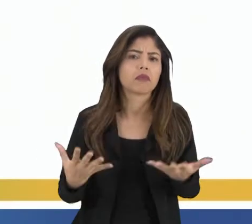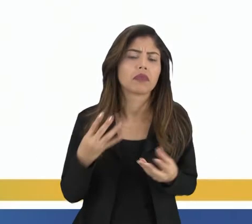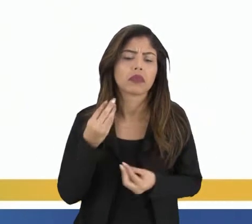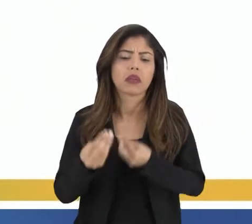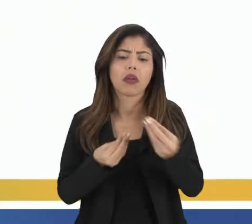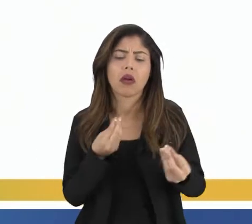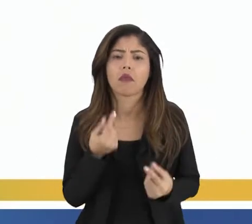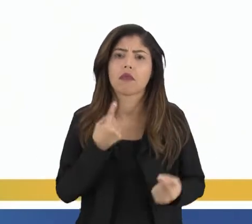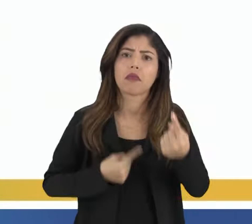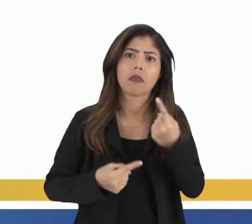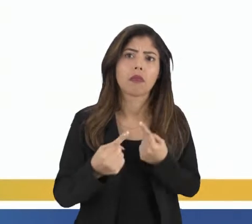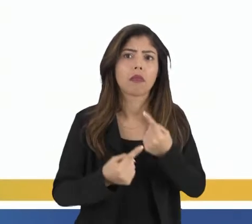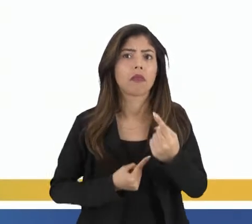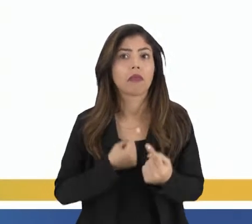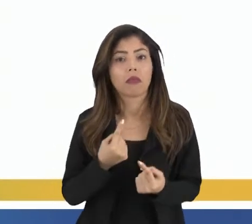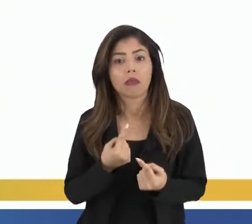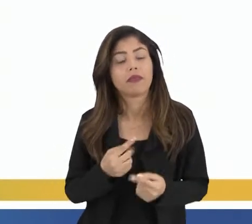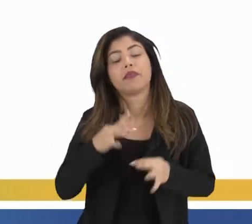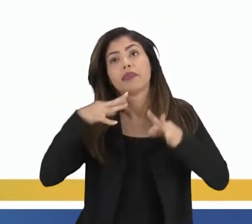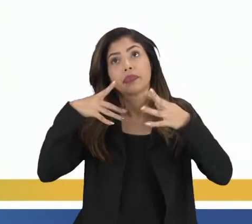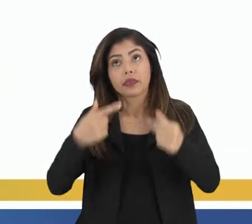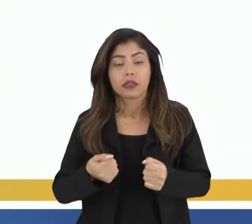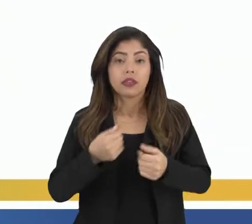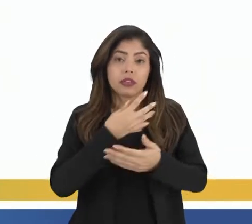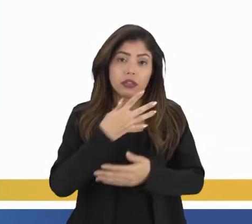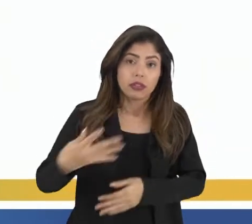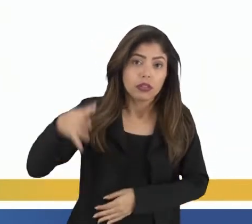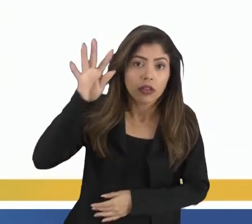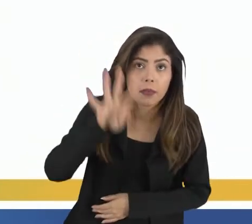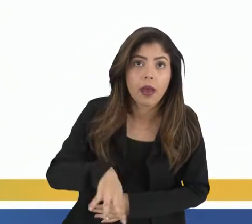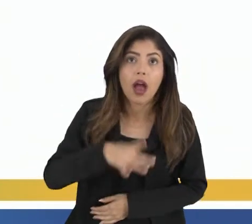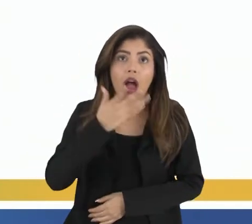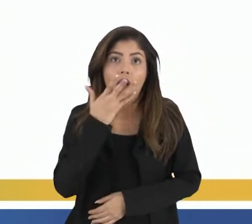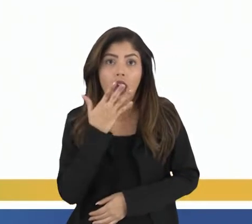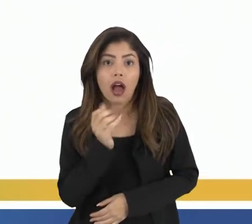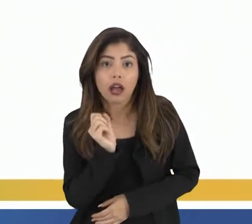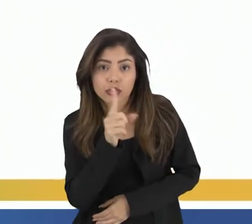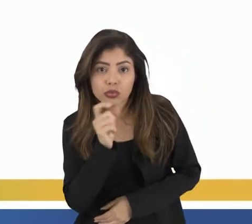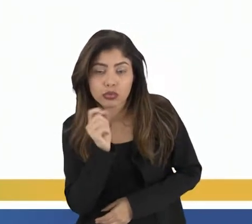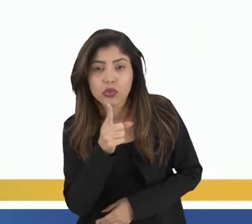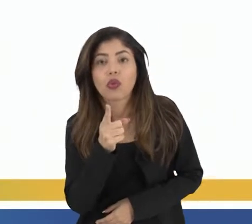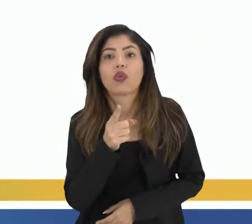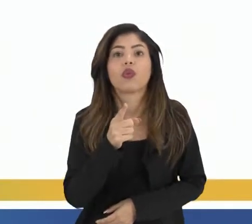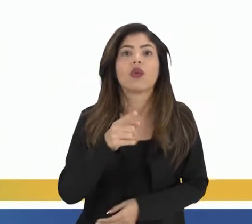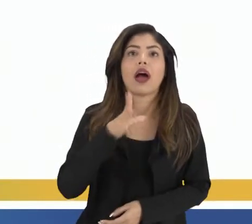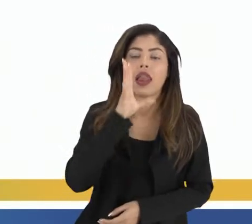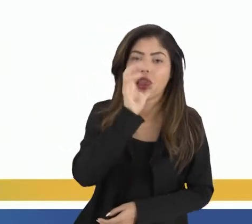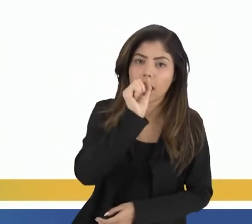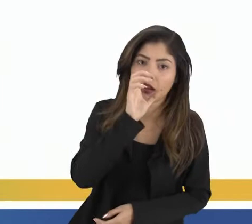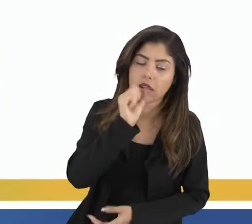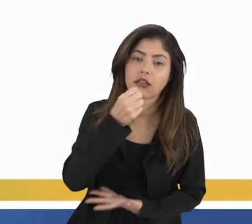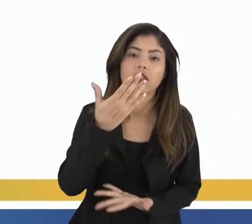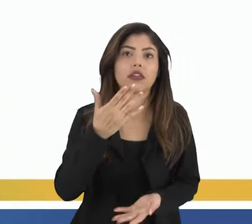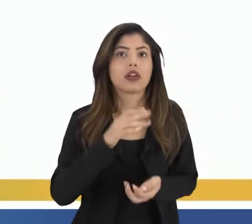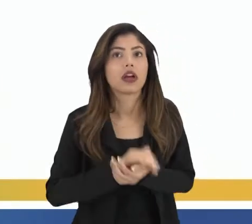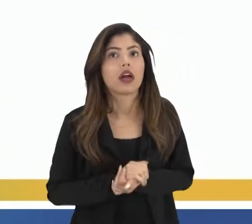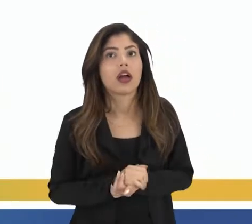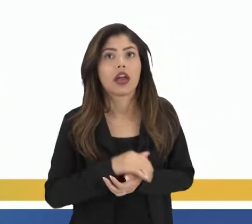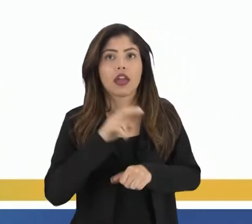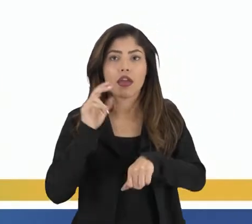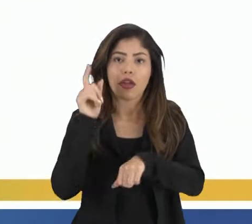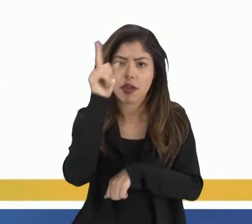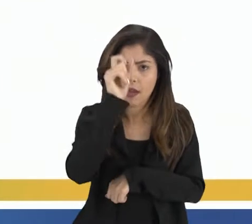se comunica? Todos esses elementos da coloração azul, da coloração laranja, da coloração amarela,